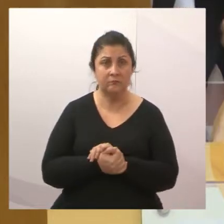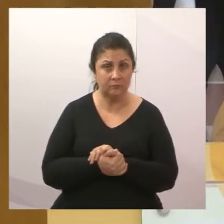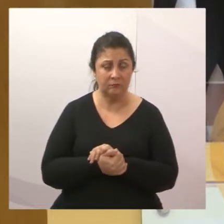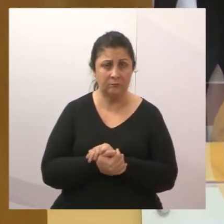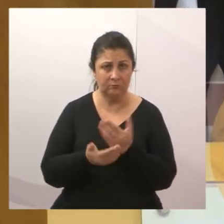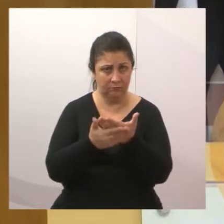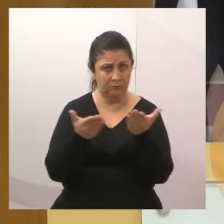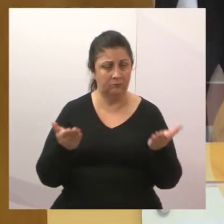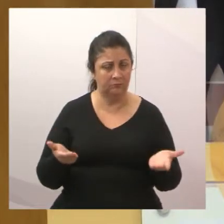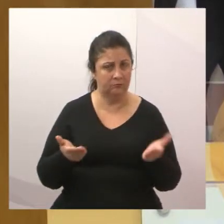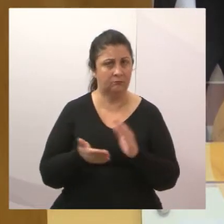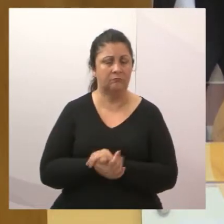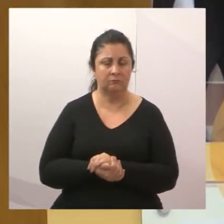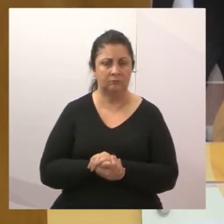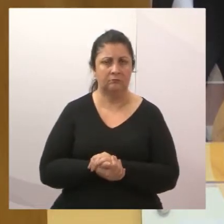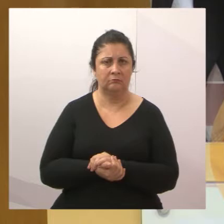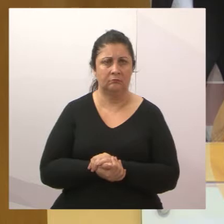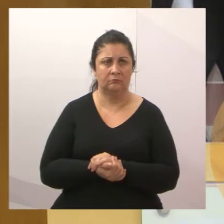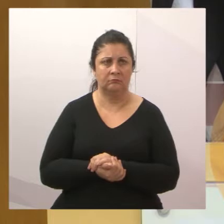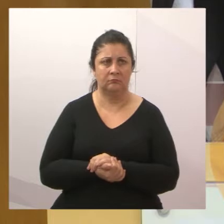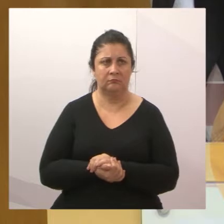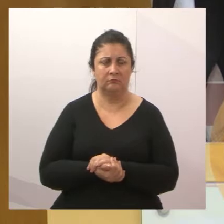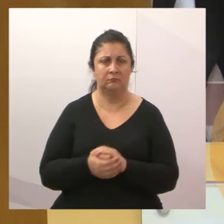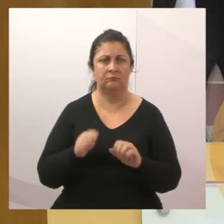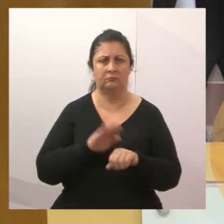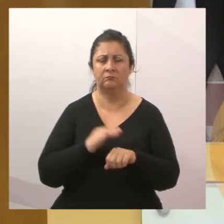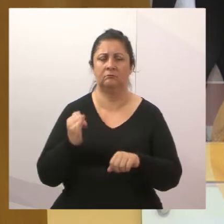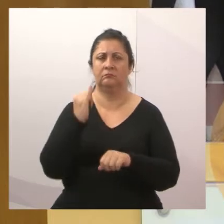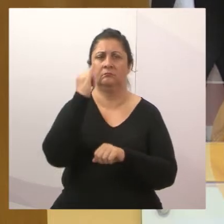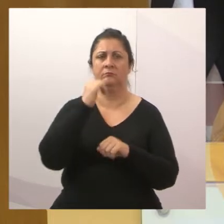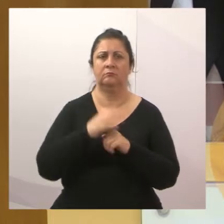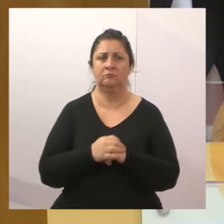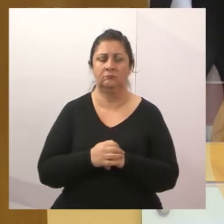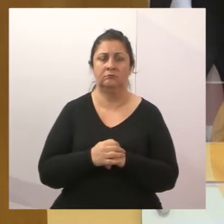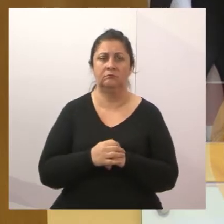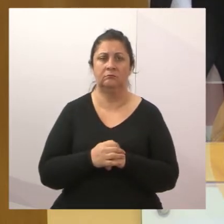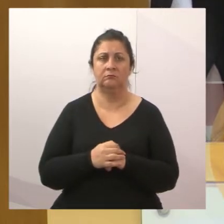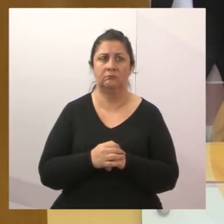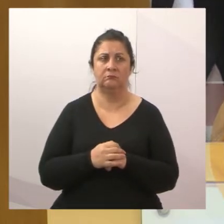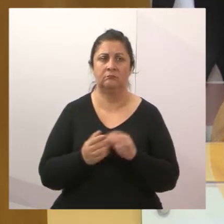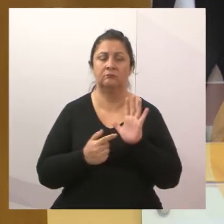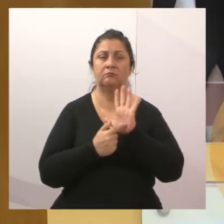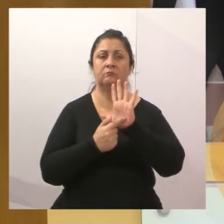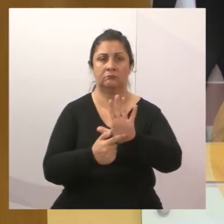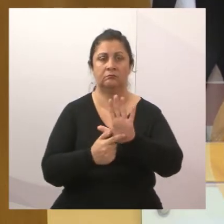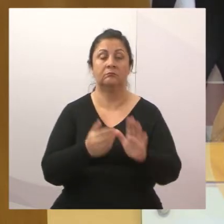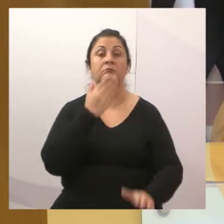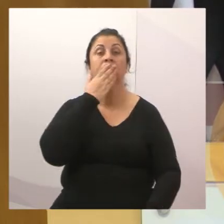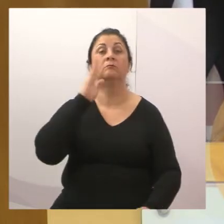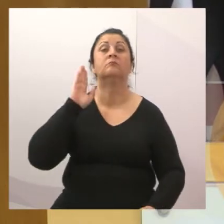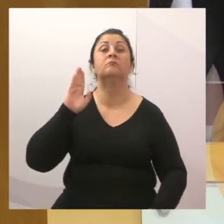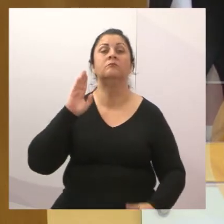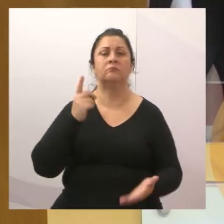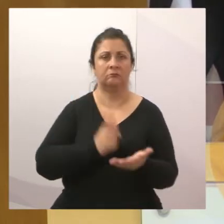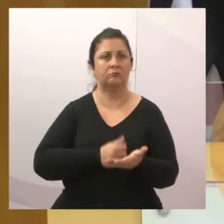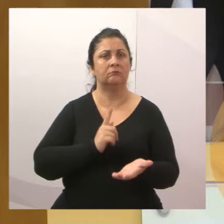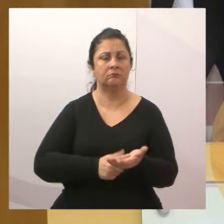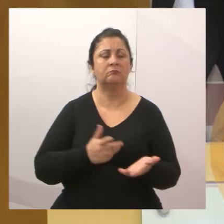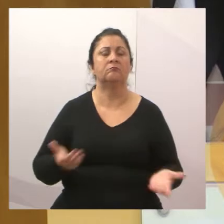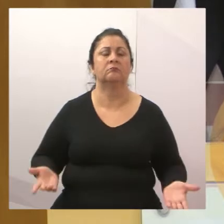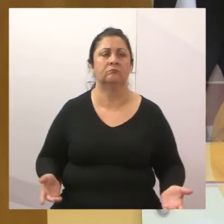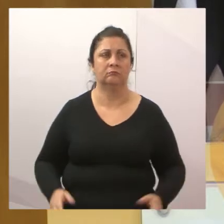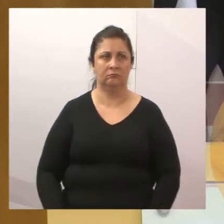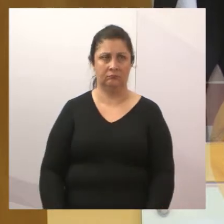e senhores, acho que isso é fundamental, né? Quando se colocou aqui no programa de governo do atual